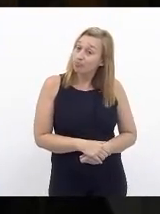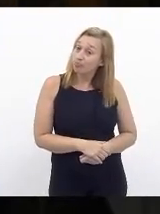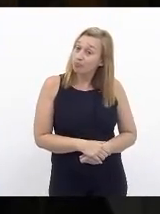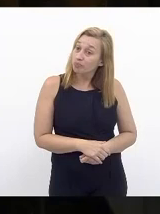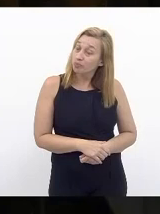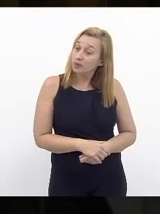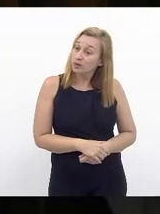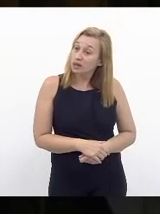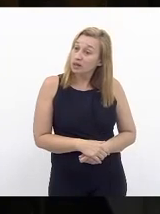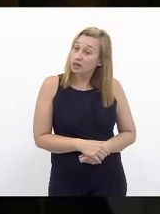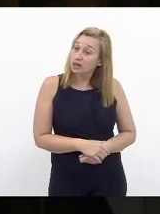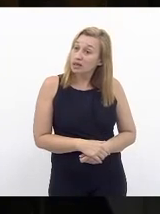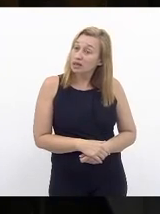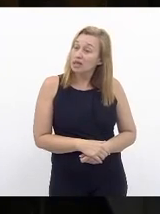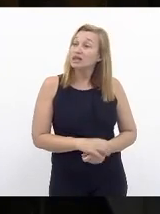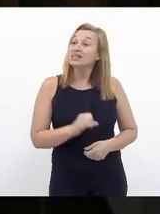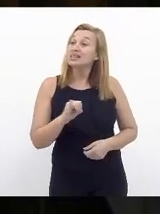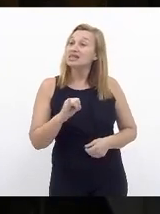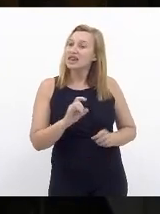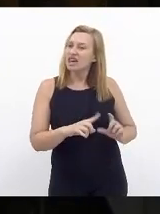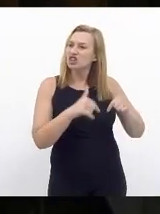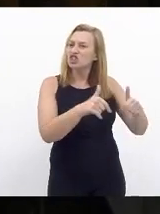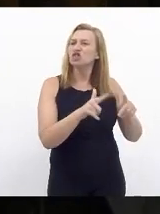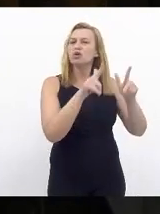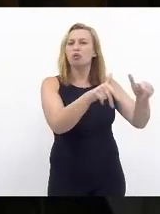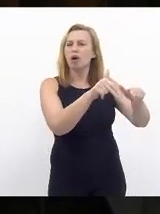se tratariam dessa forma?